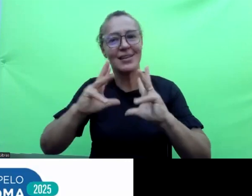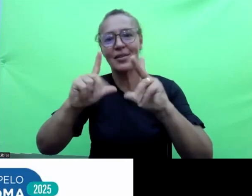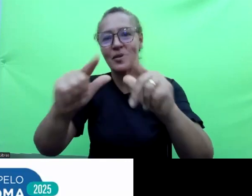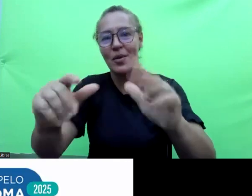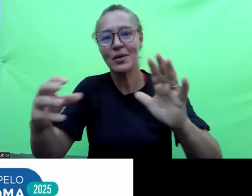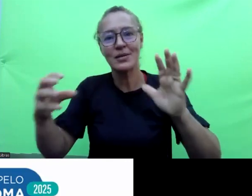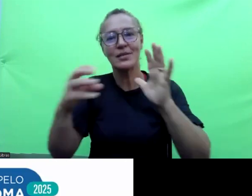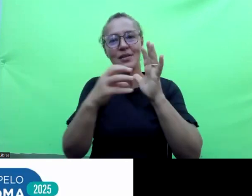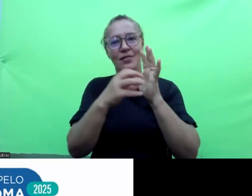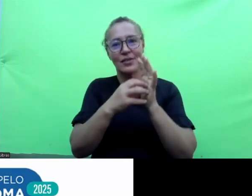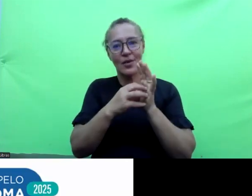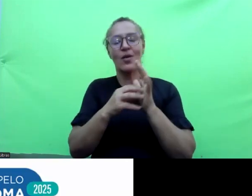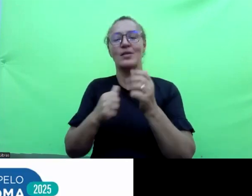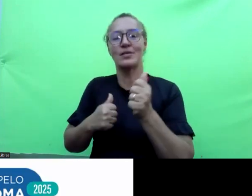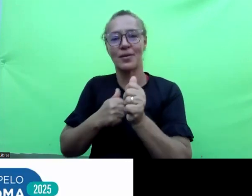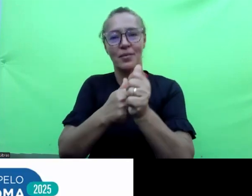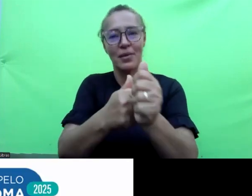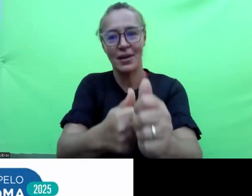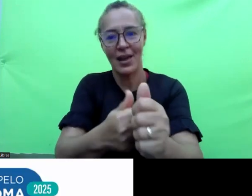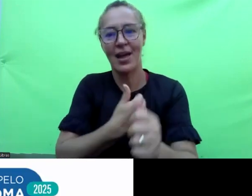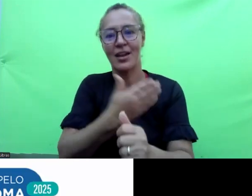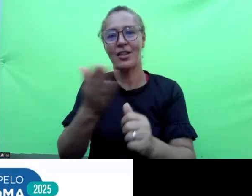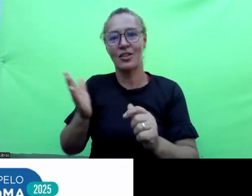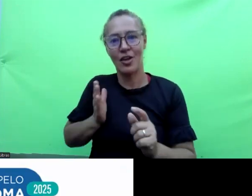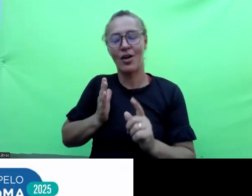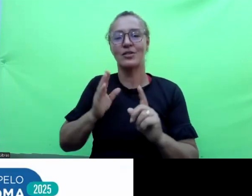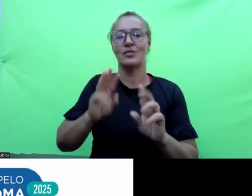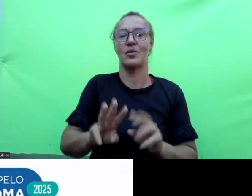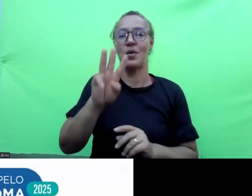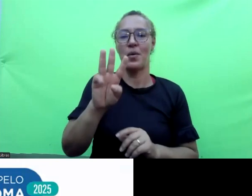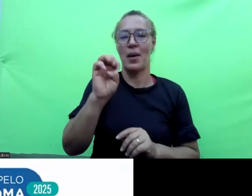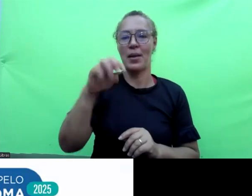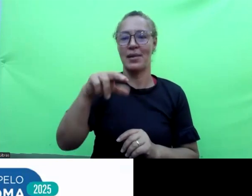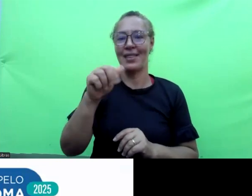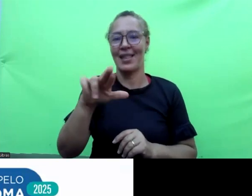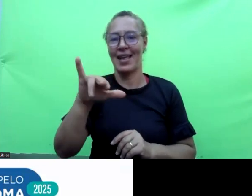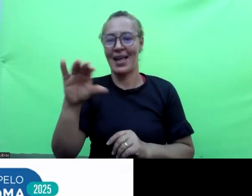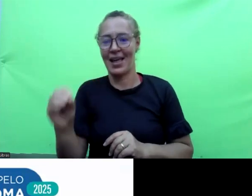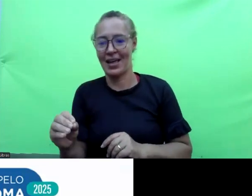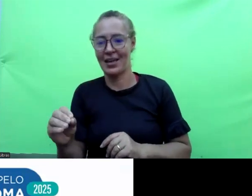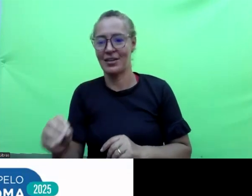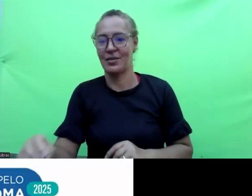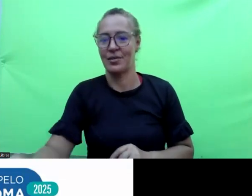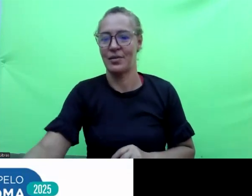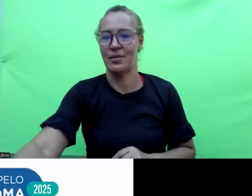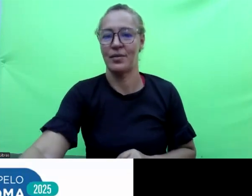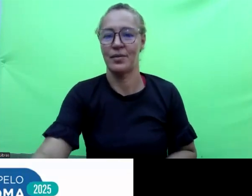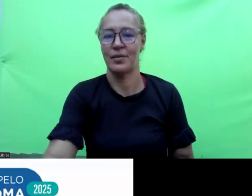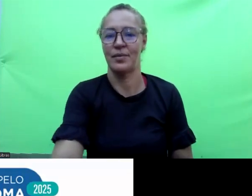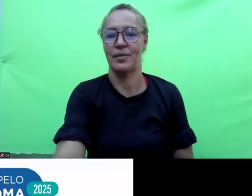que conseguiram acompanhar aqui o nosso webinário para tratar desse tema tão